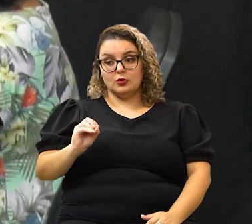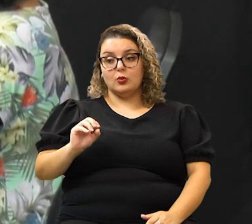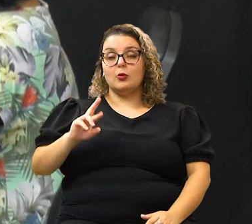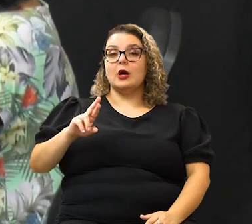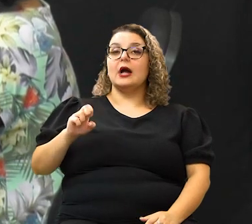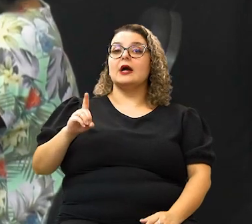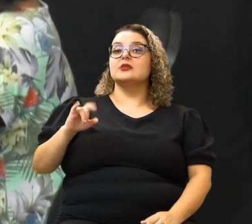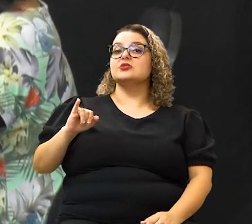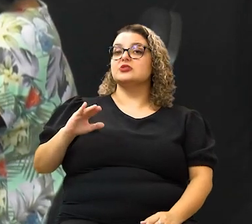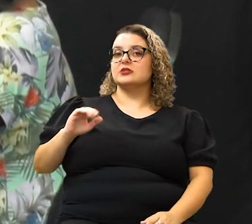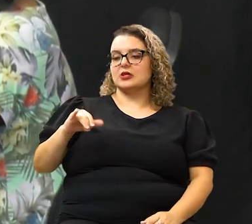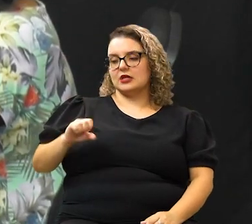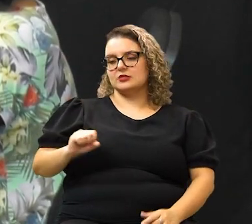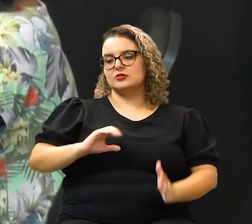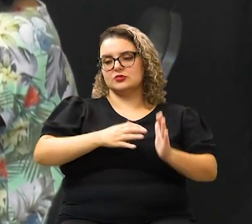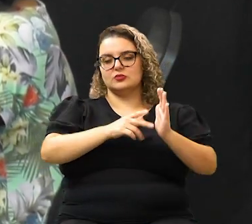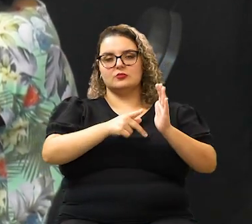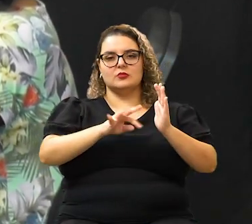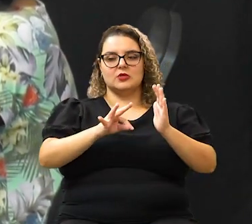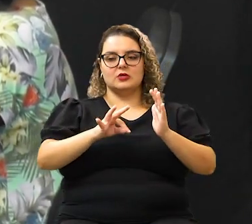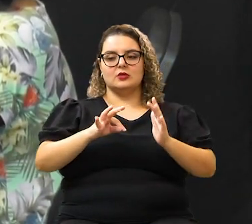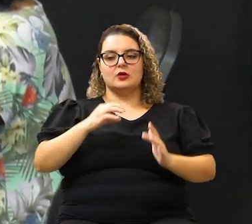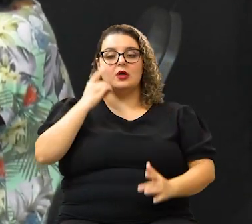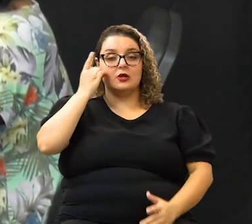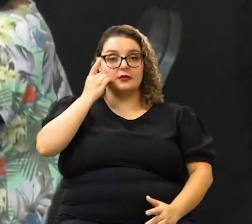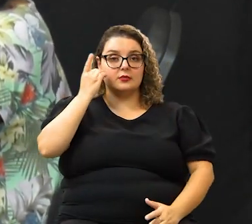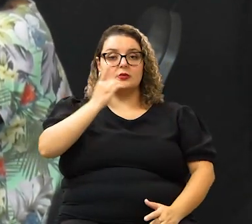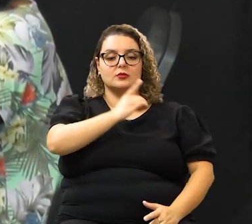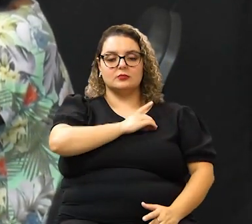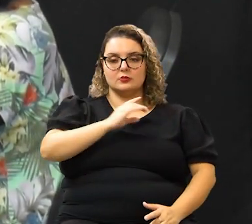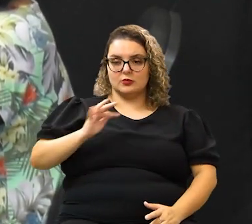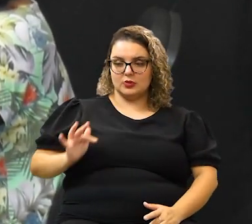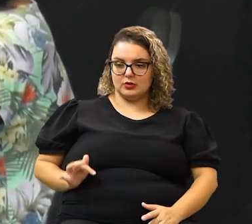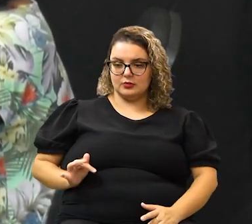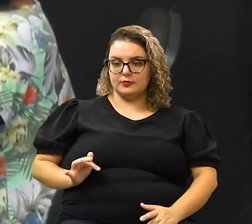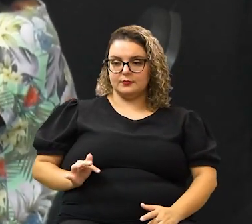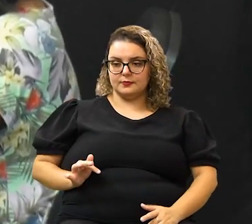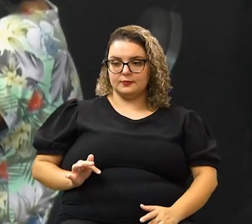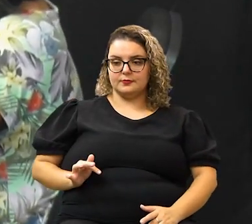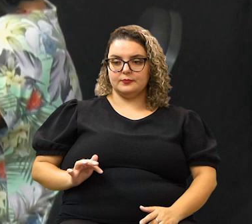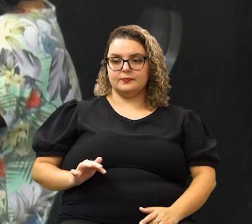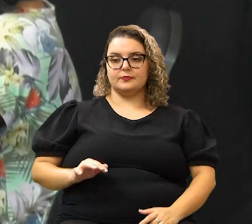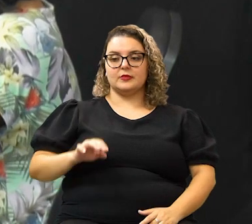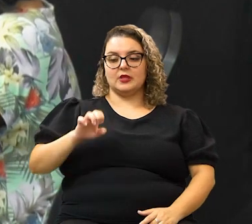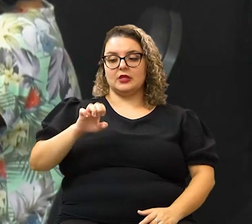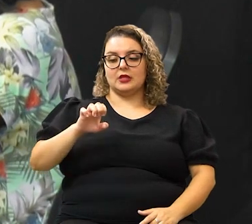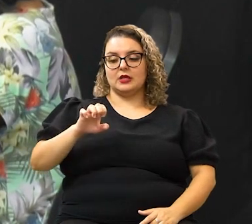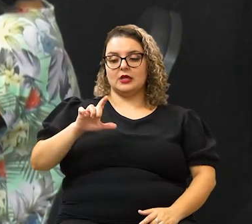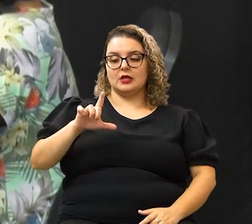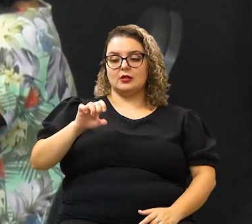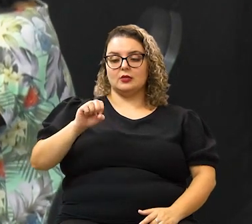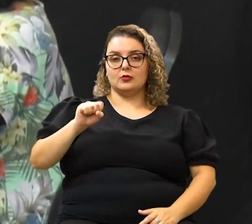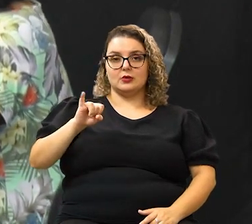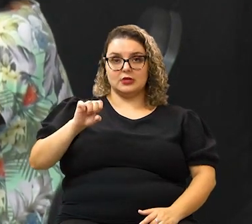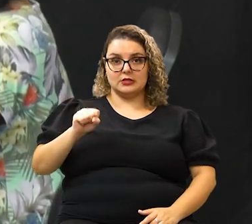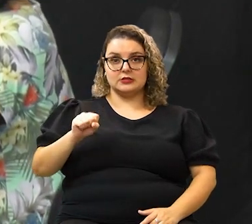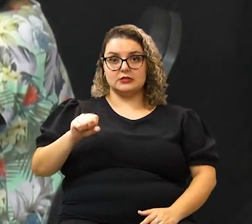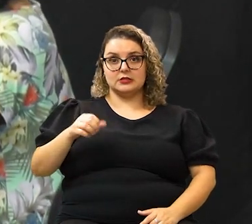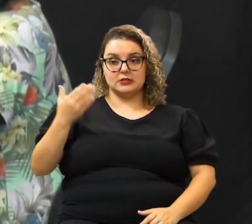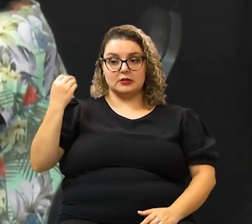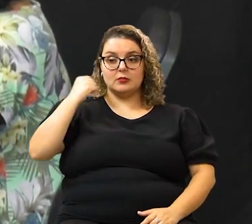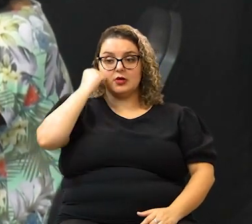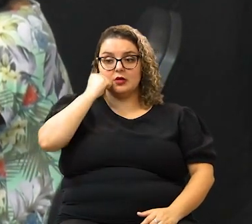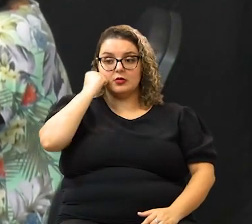eram deputados federais, e a Heloísa Helena, que era senadora, que eles se